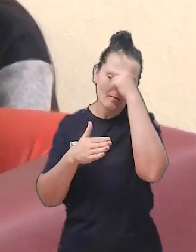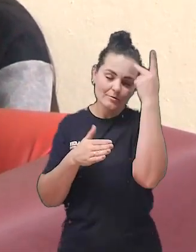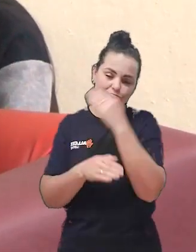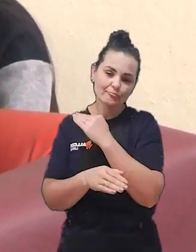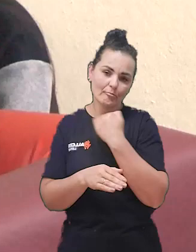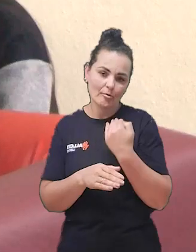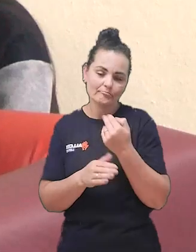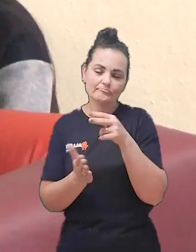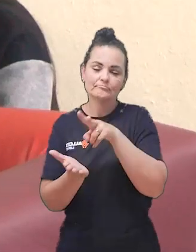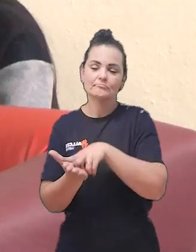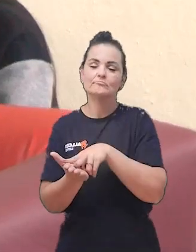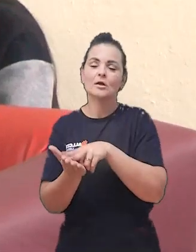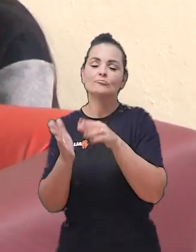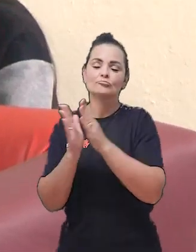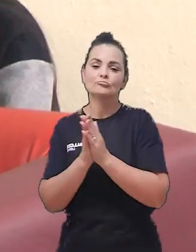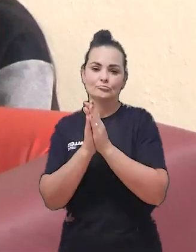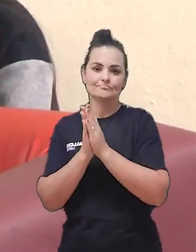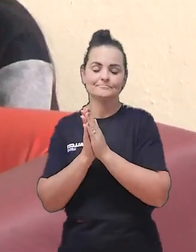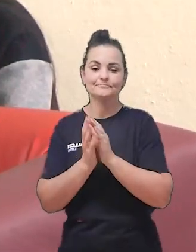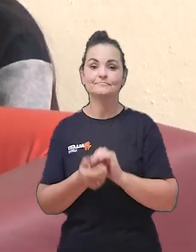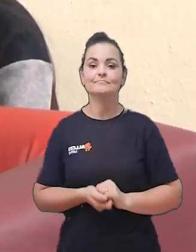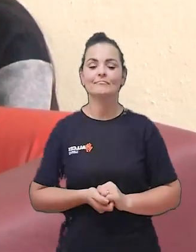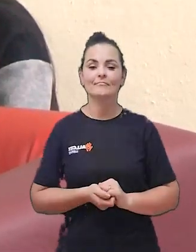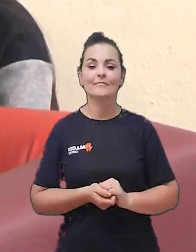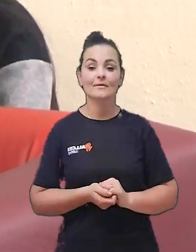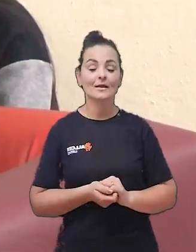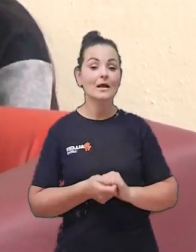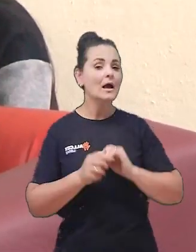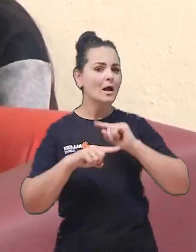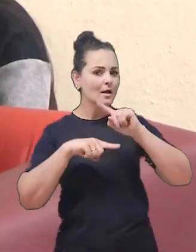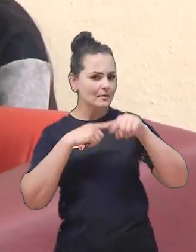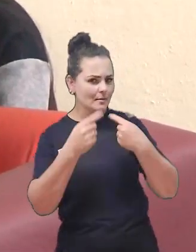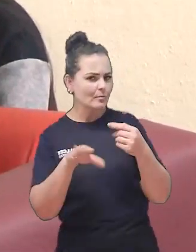o sinaleiro, o semáforo de Nereu.